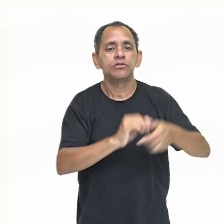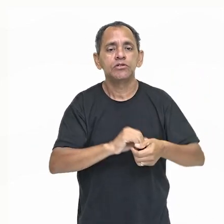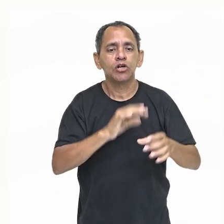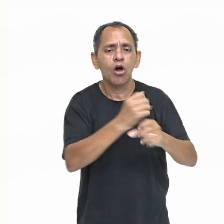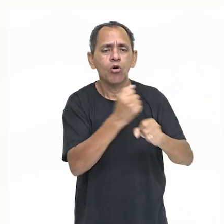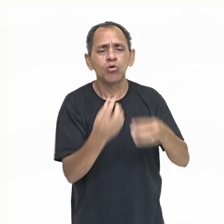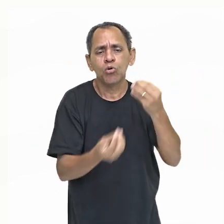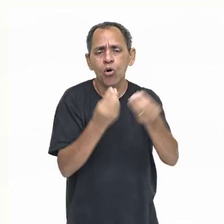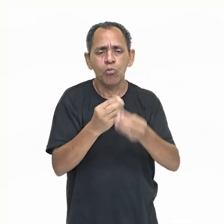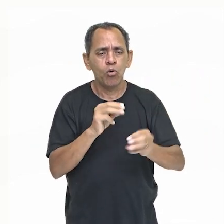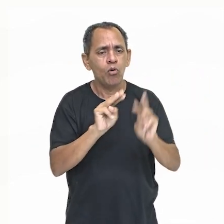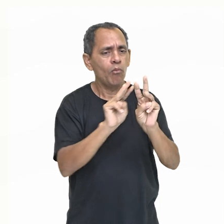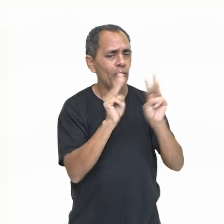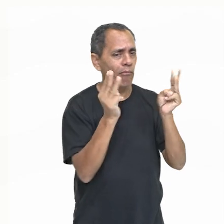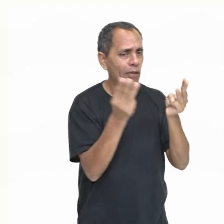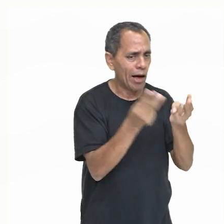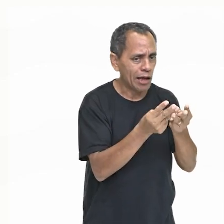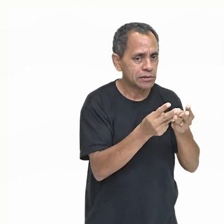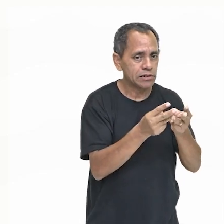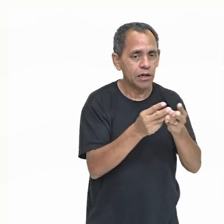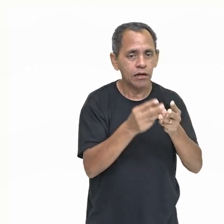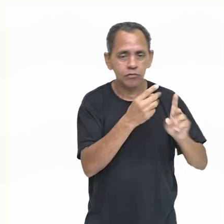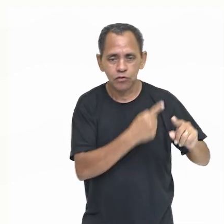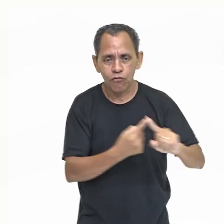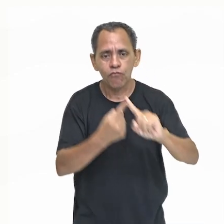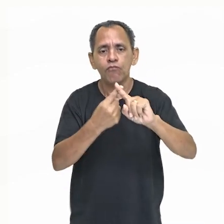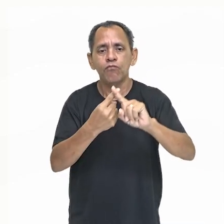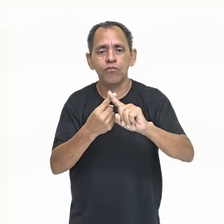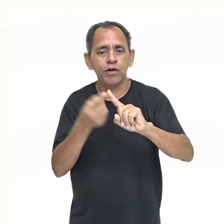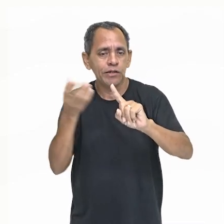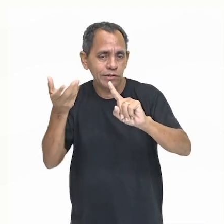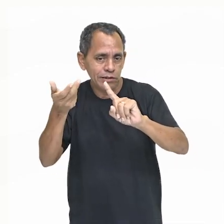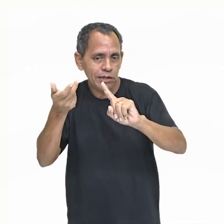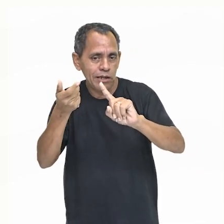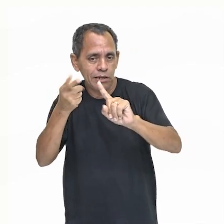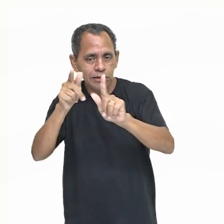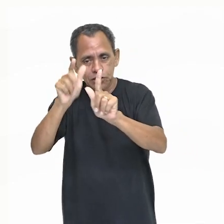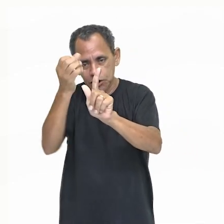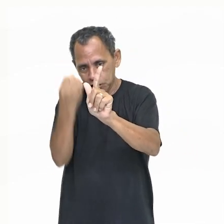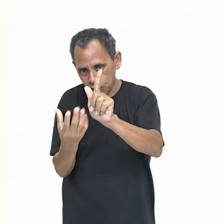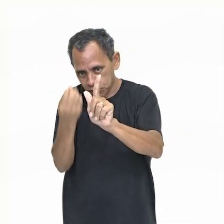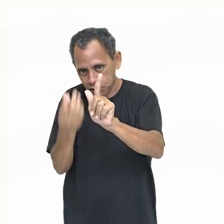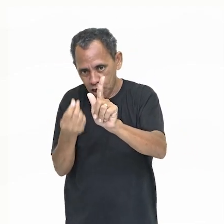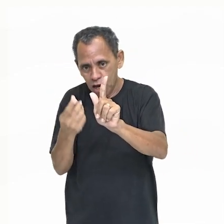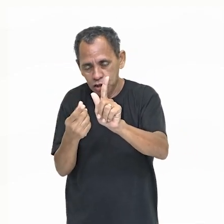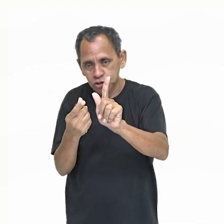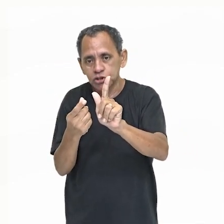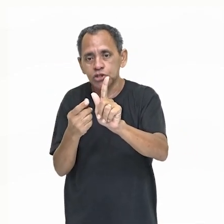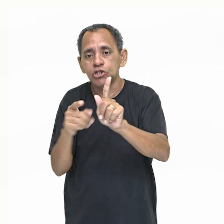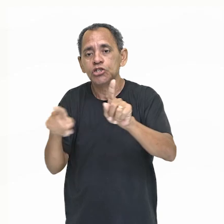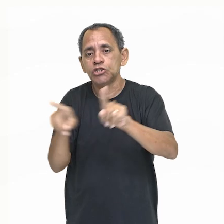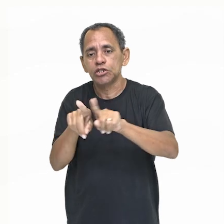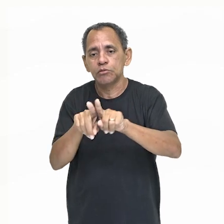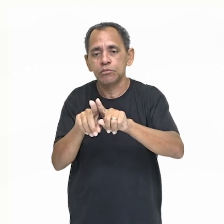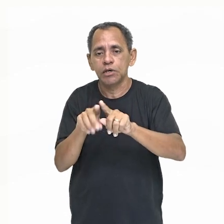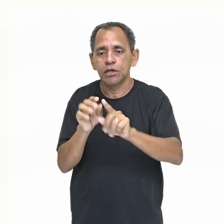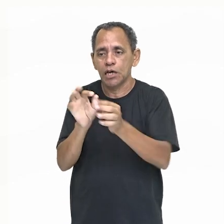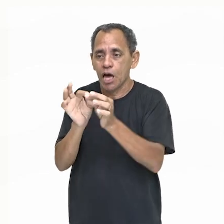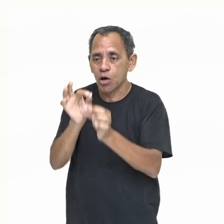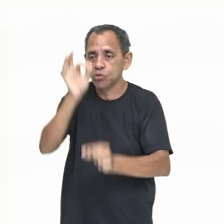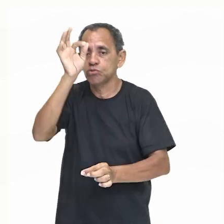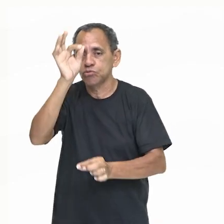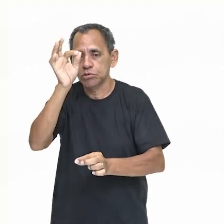multiplicando a massa do corpo vezes a aceleração da gravidade vezes a altura que esse corpo se